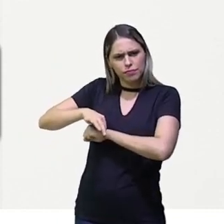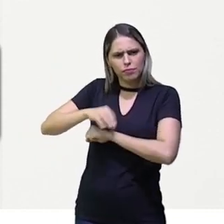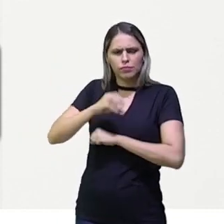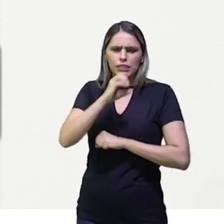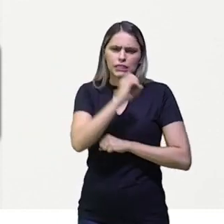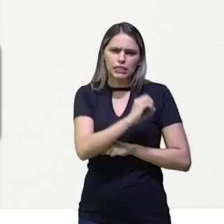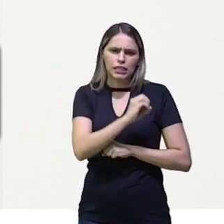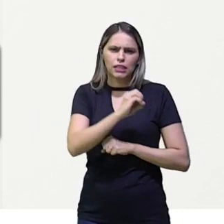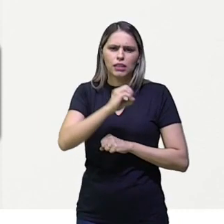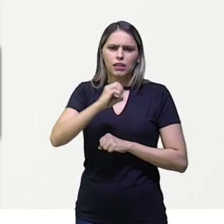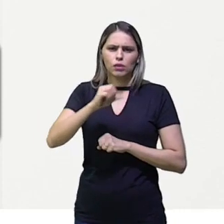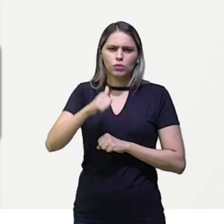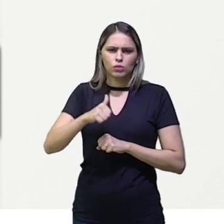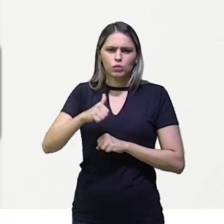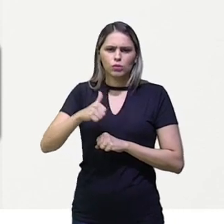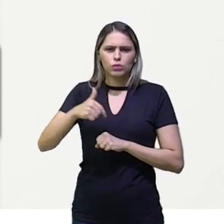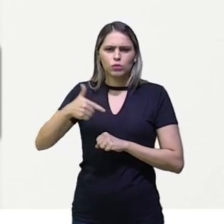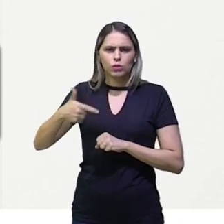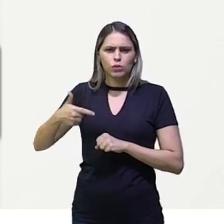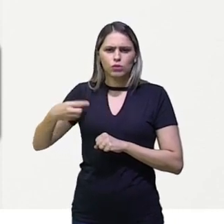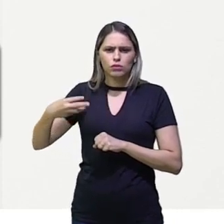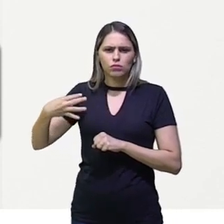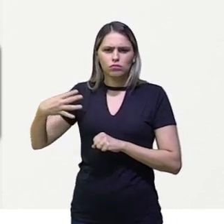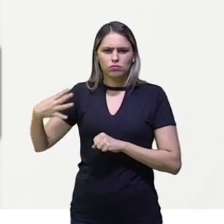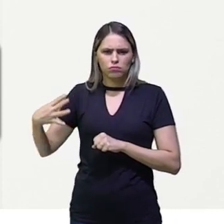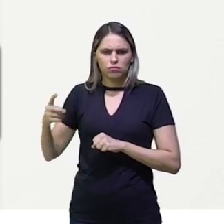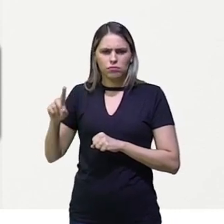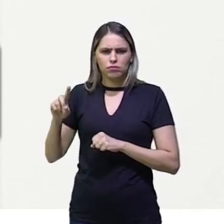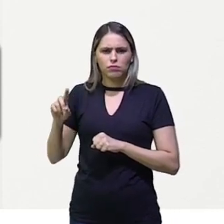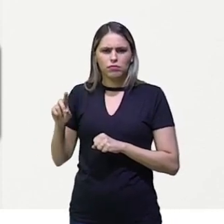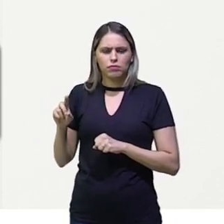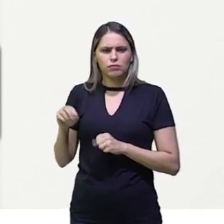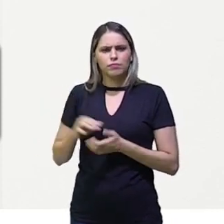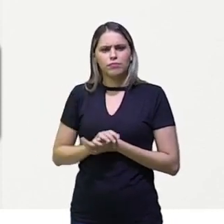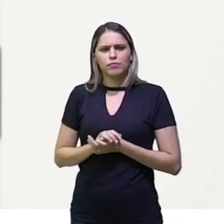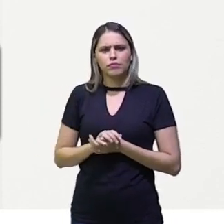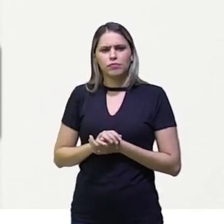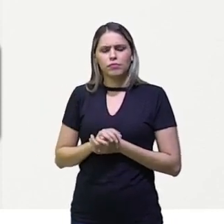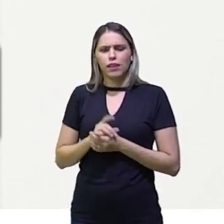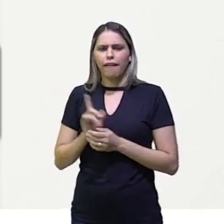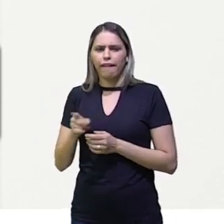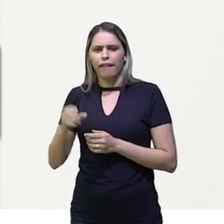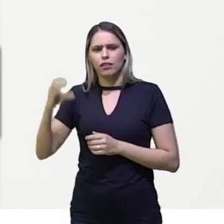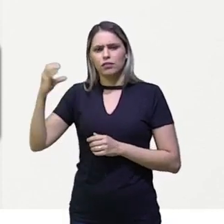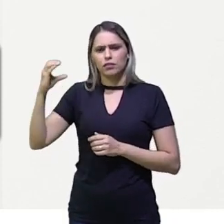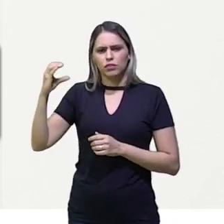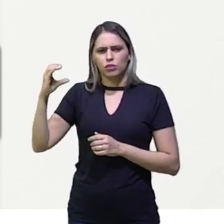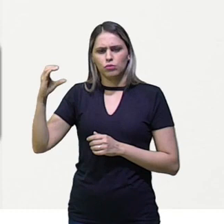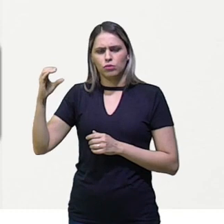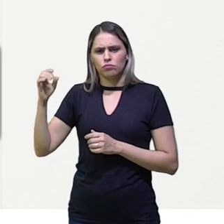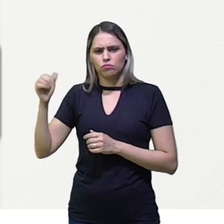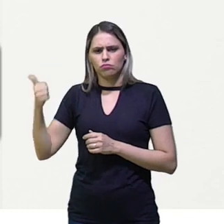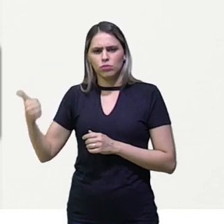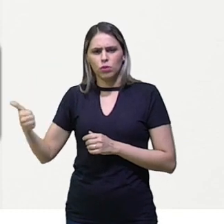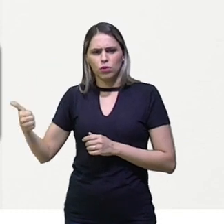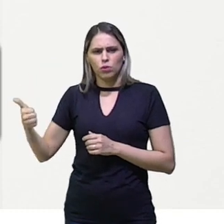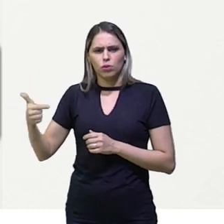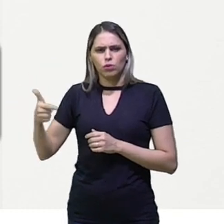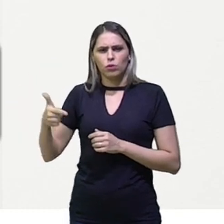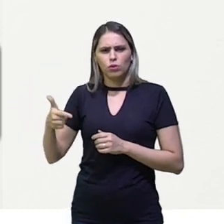de centímetro, né? Por isso essa régua tem 15